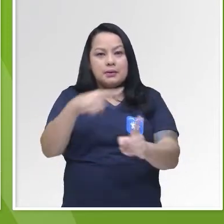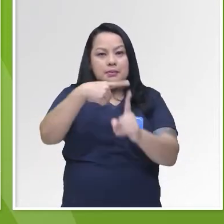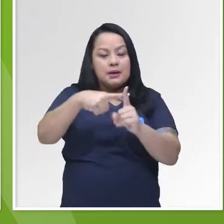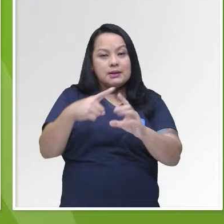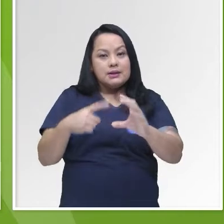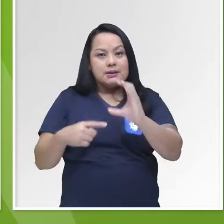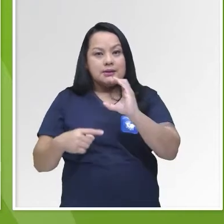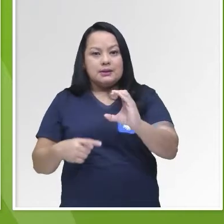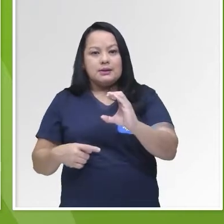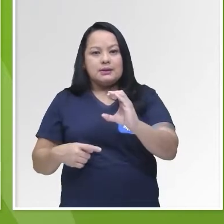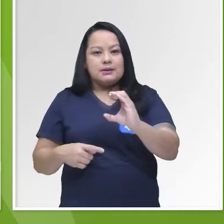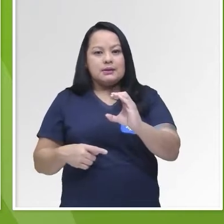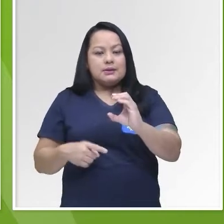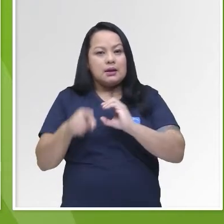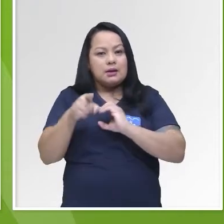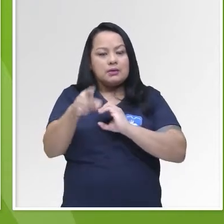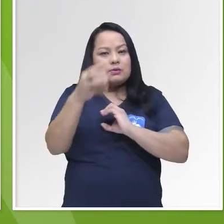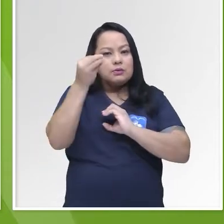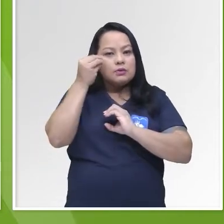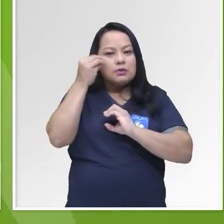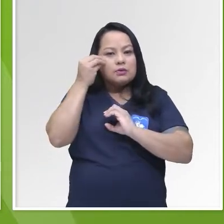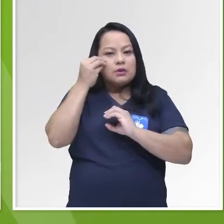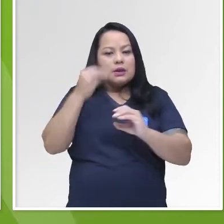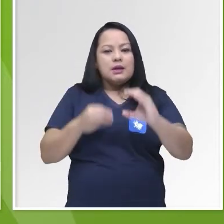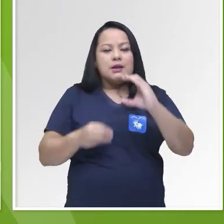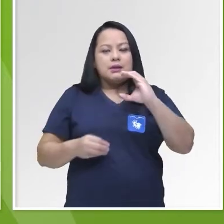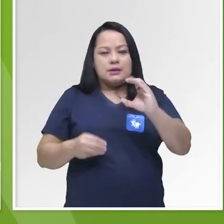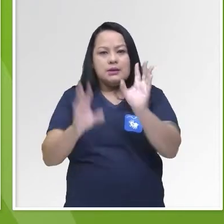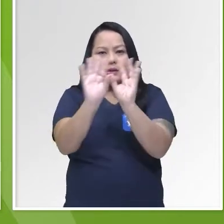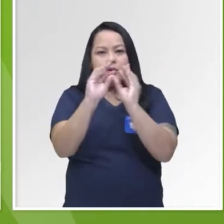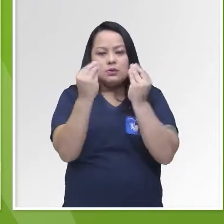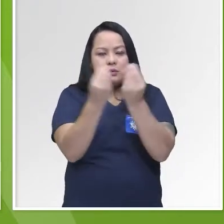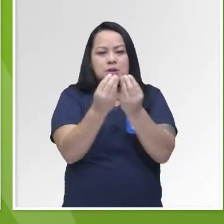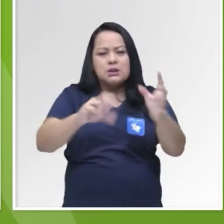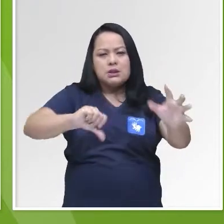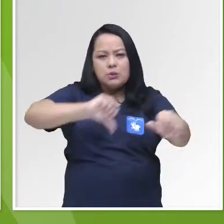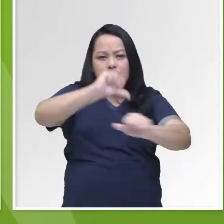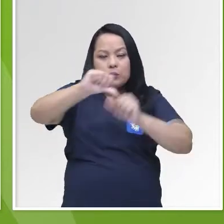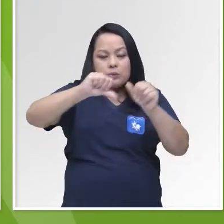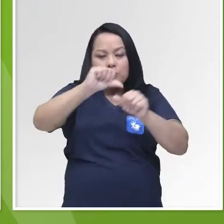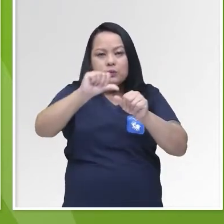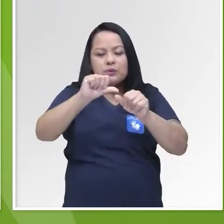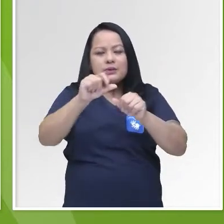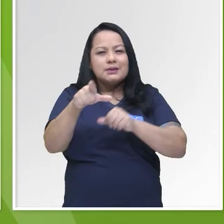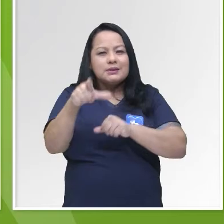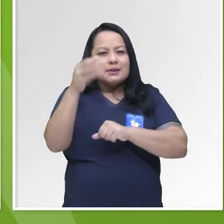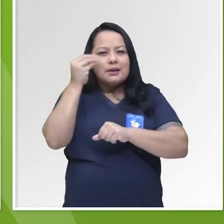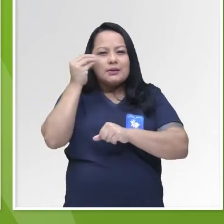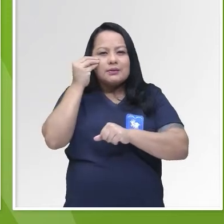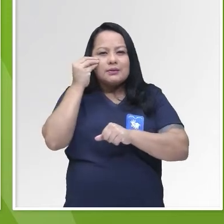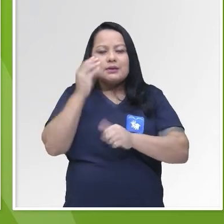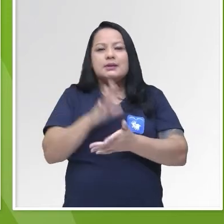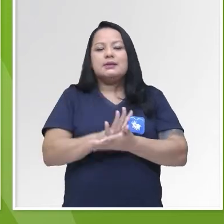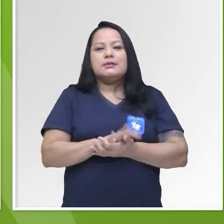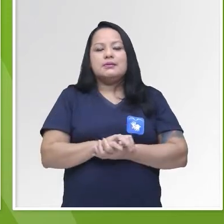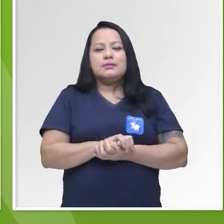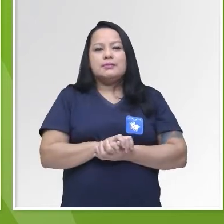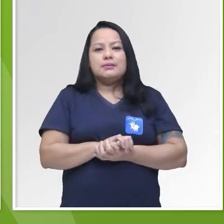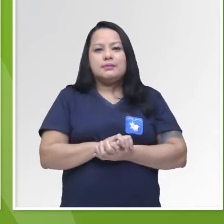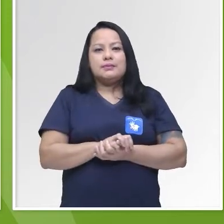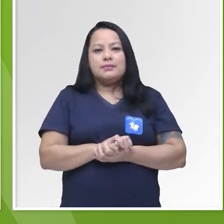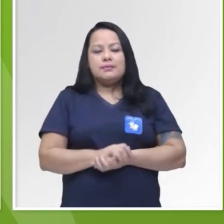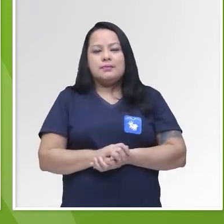C. Observe que o C vai fazer uma troca. Olha aí, tá vendo? Tá fazendo uma troca